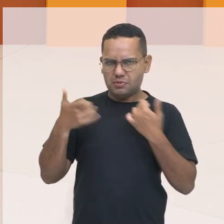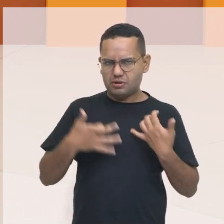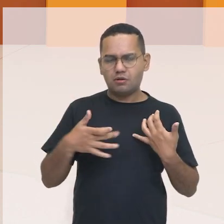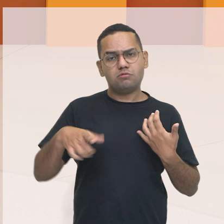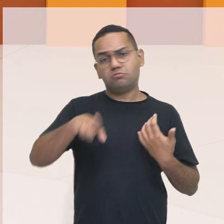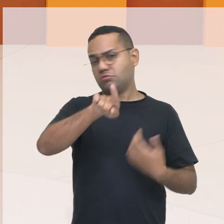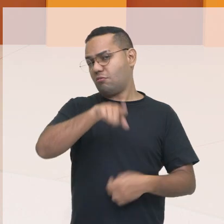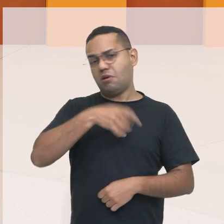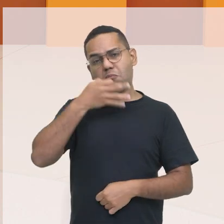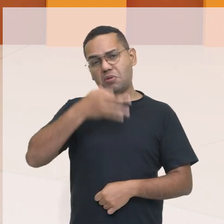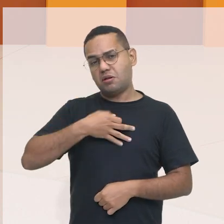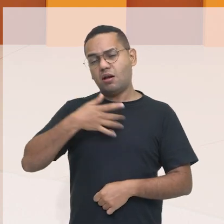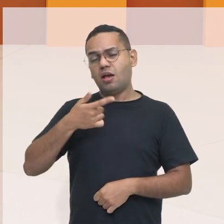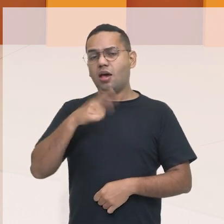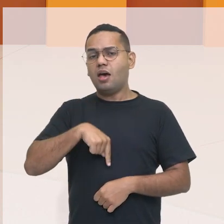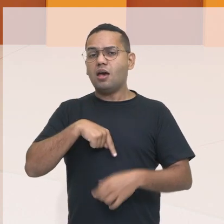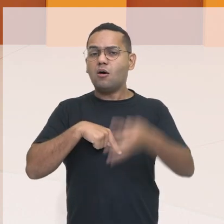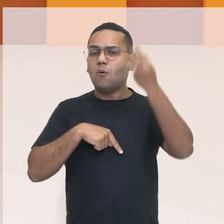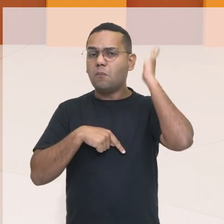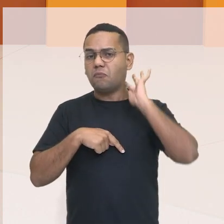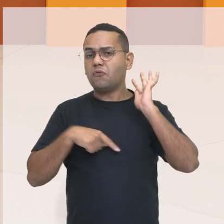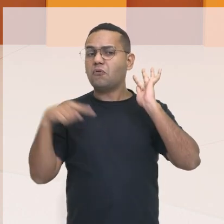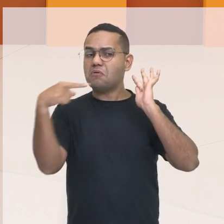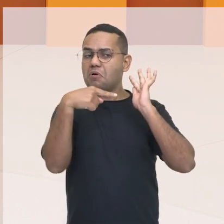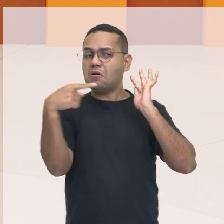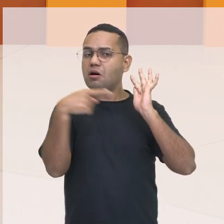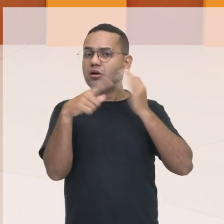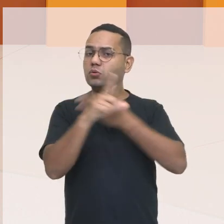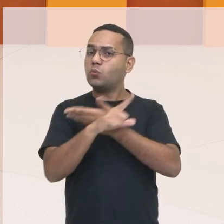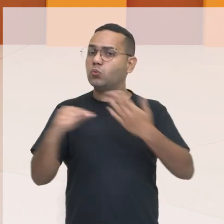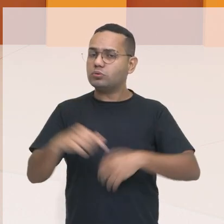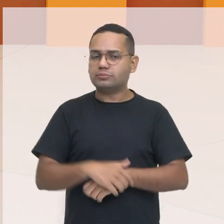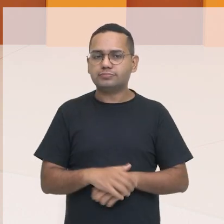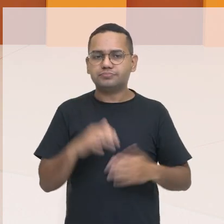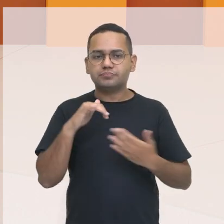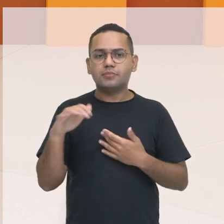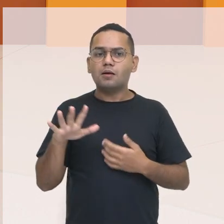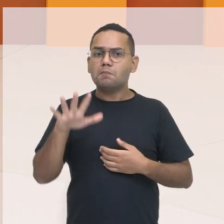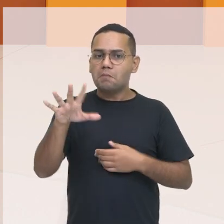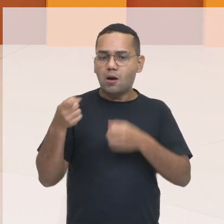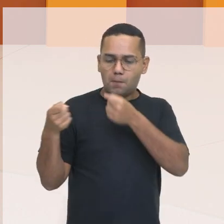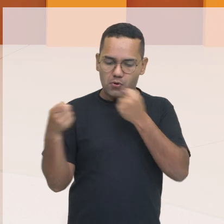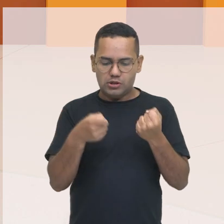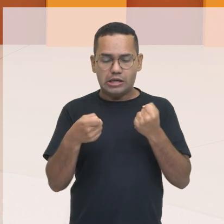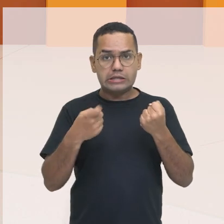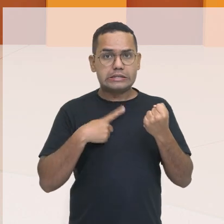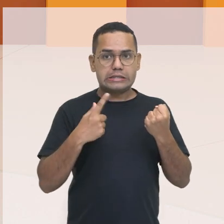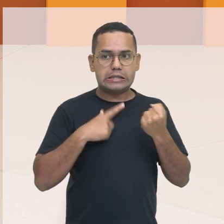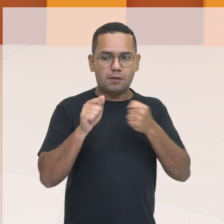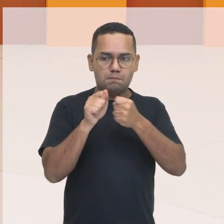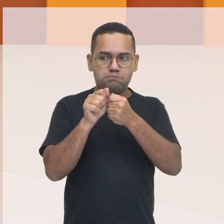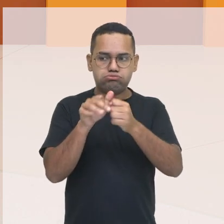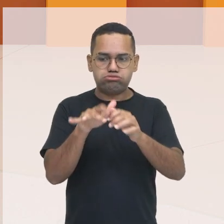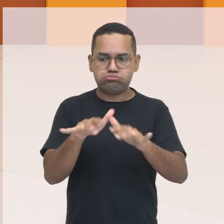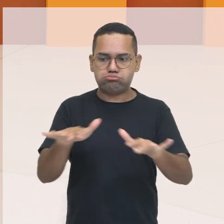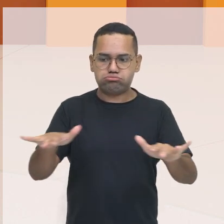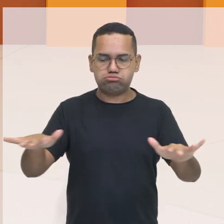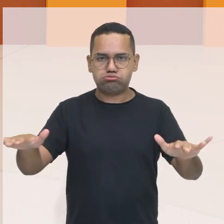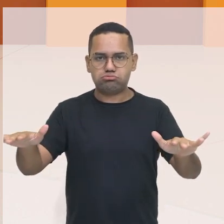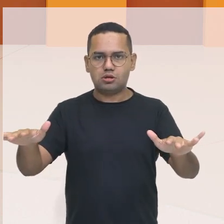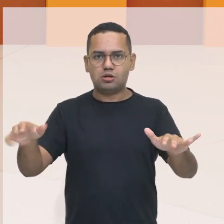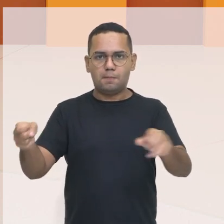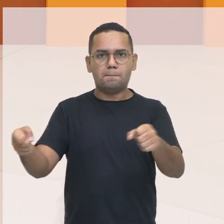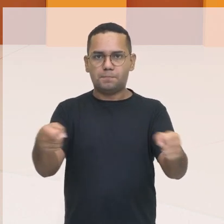professor Rosângela, não. Quem está falando é Foucault. Para Foucault, o poder ele fragmentou em micropoderes e se tornou muito